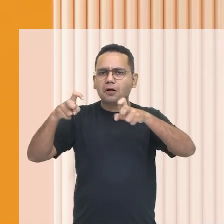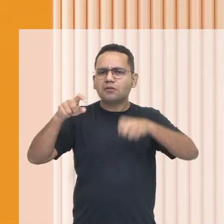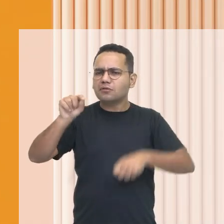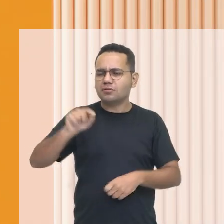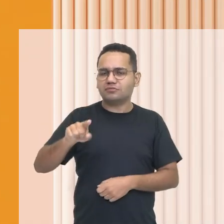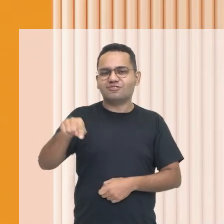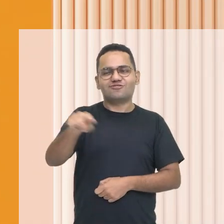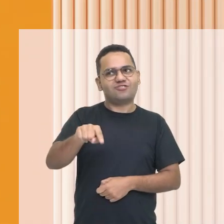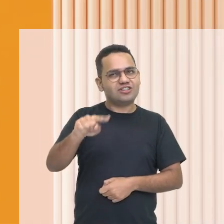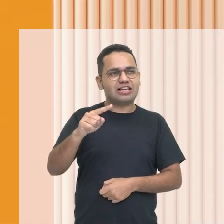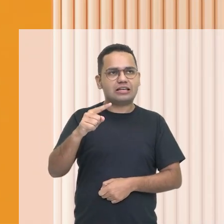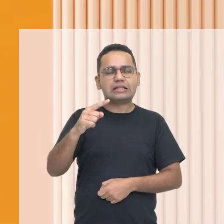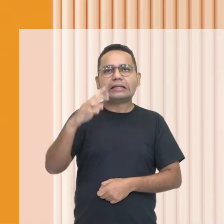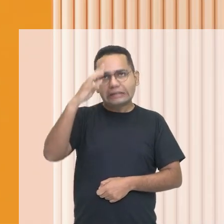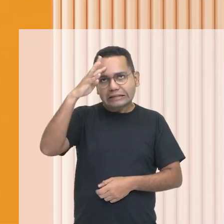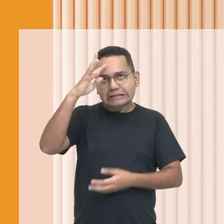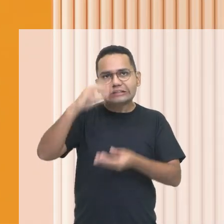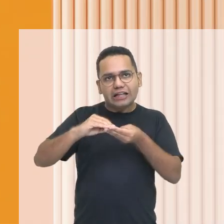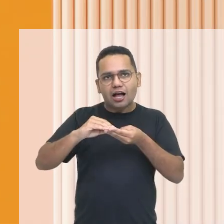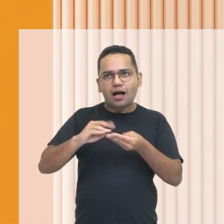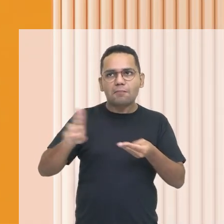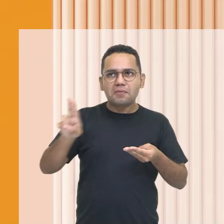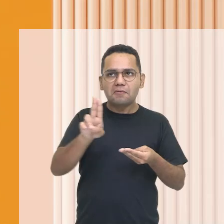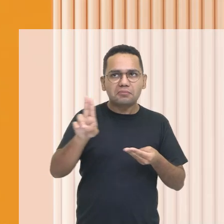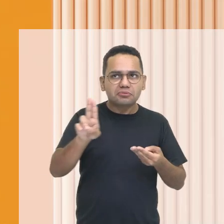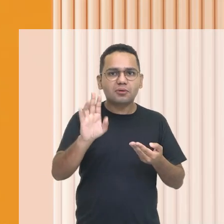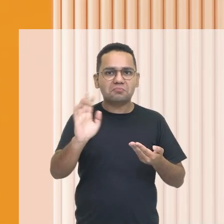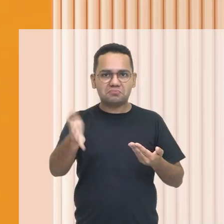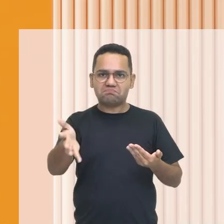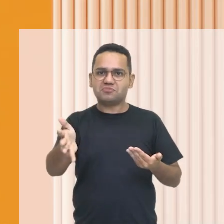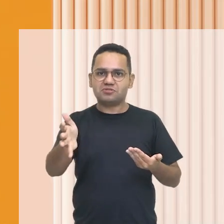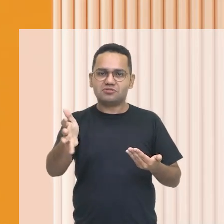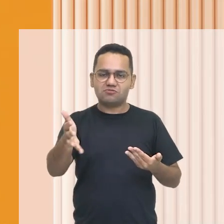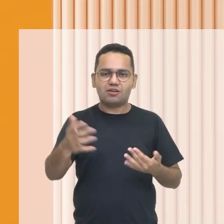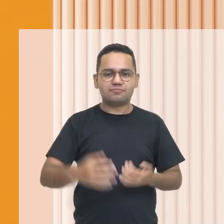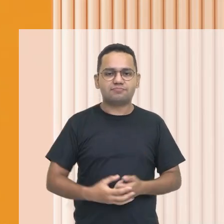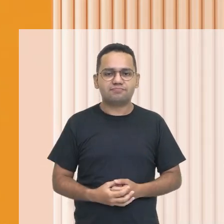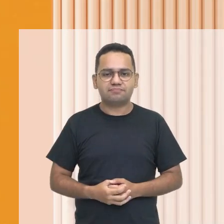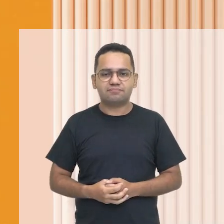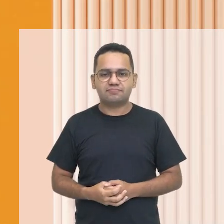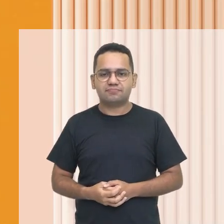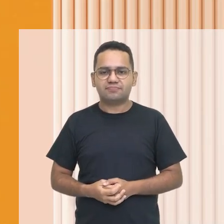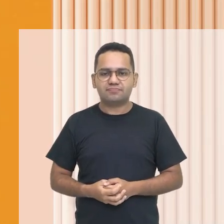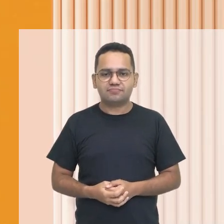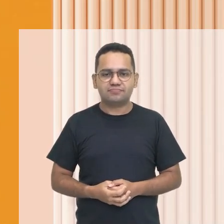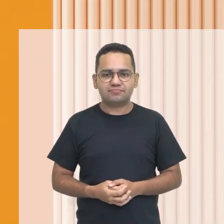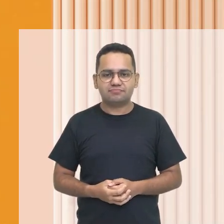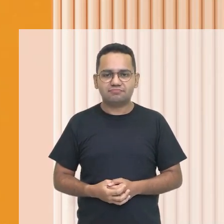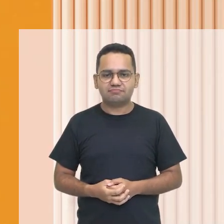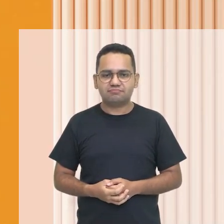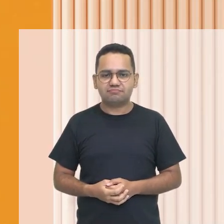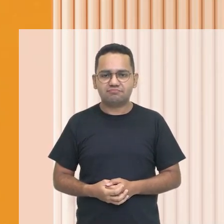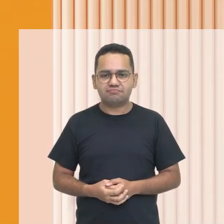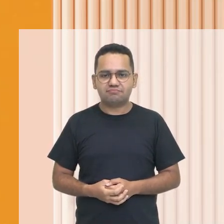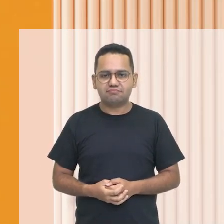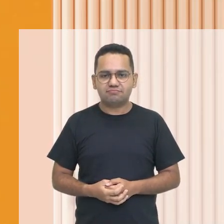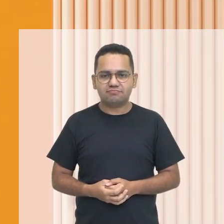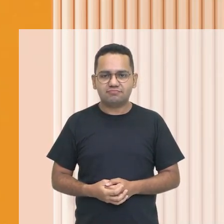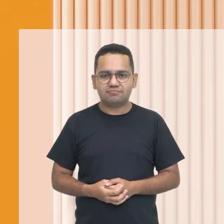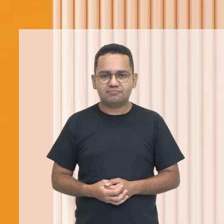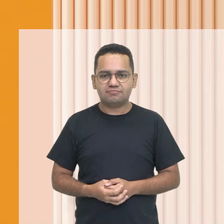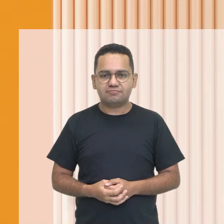vem aí na sua cabeça, né, o material que vai ser explorado, pois, né, não tem como falar